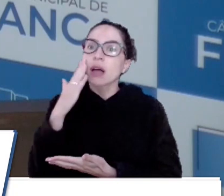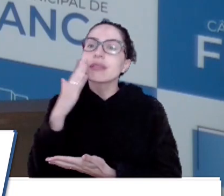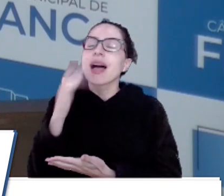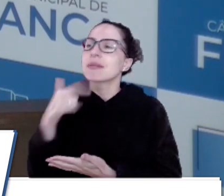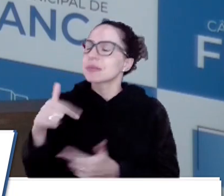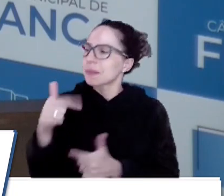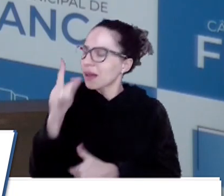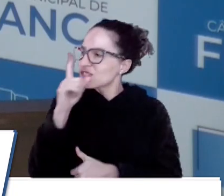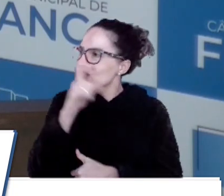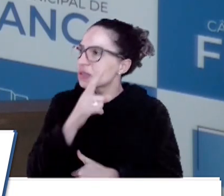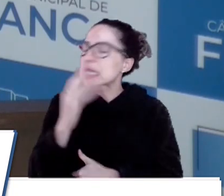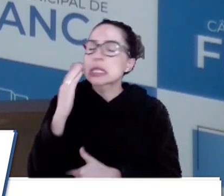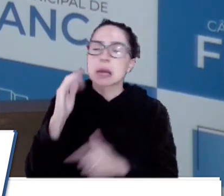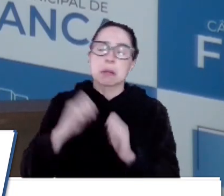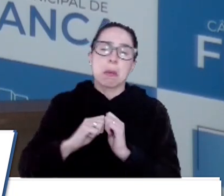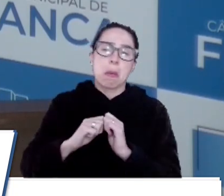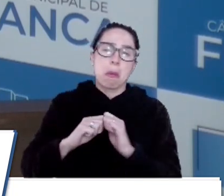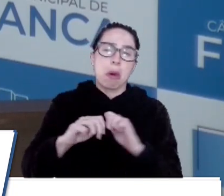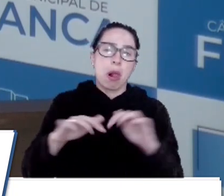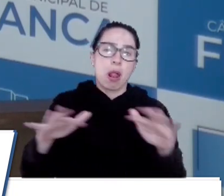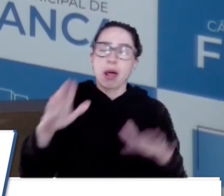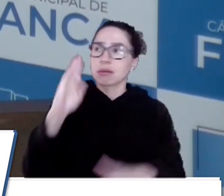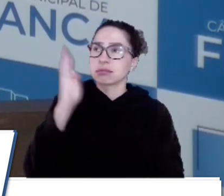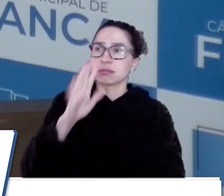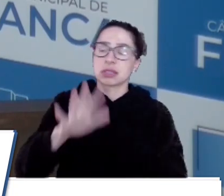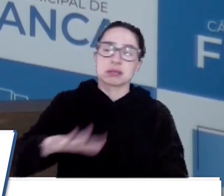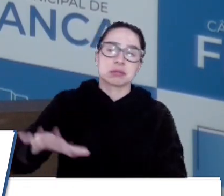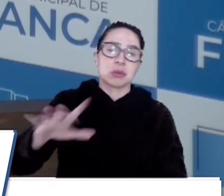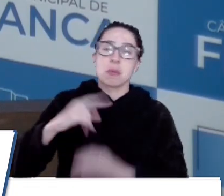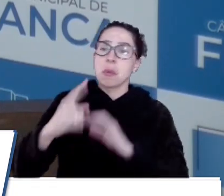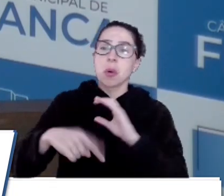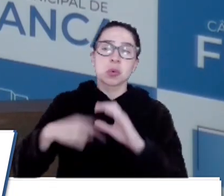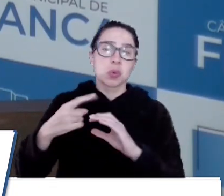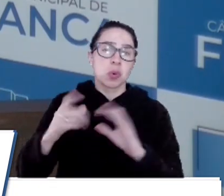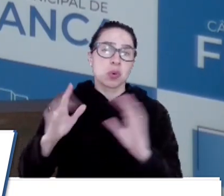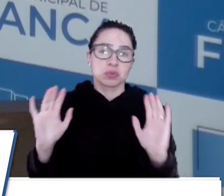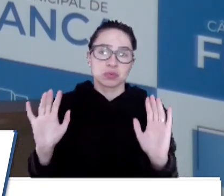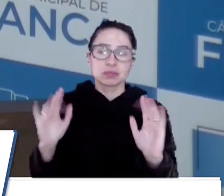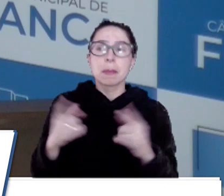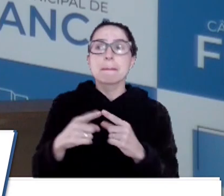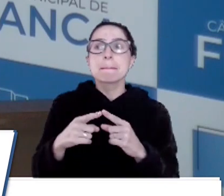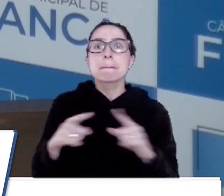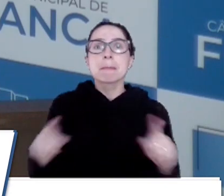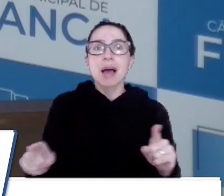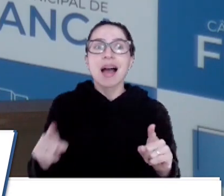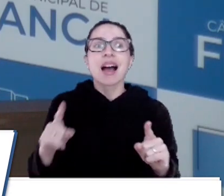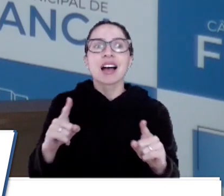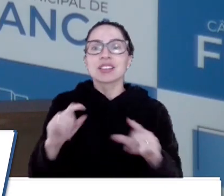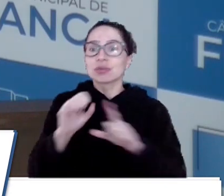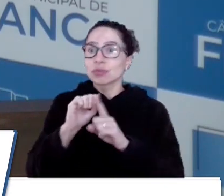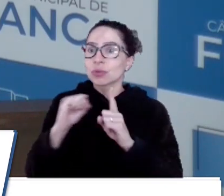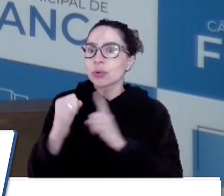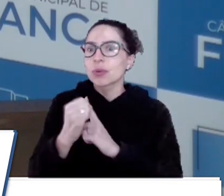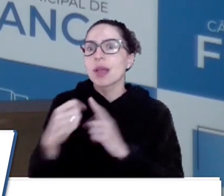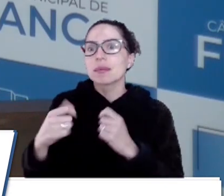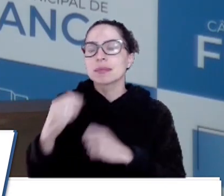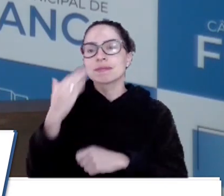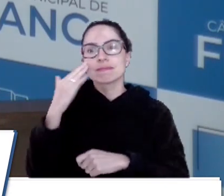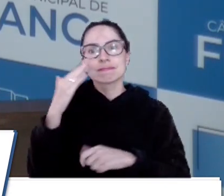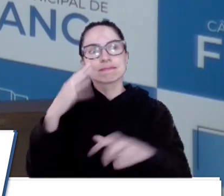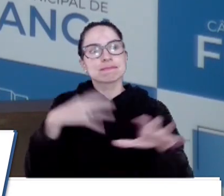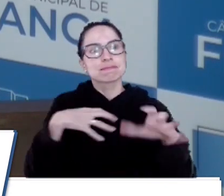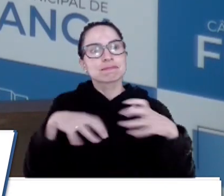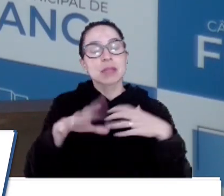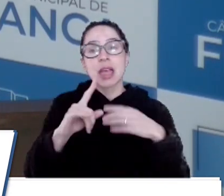aí está esparramado pelo Brasil e até pelo mundo todo, mas a sociedade precisa começar a entender que esse